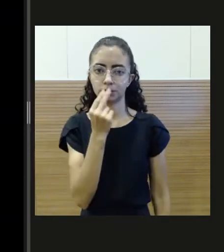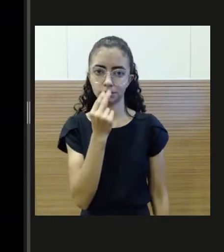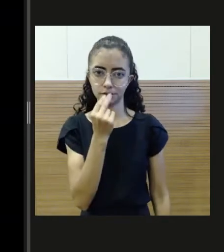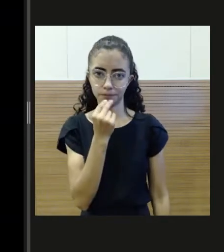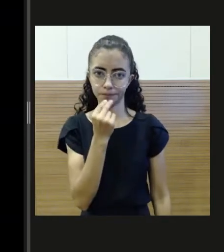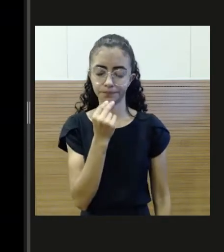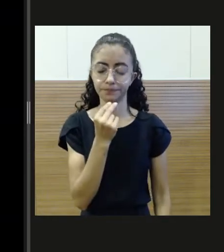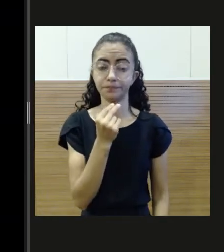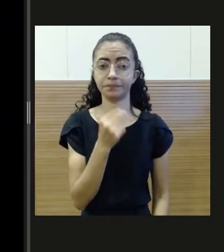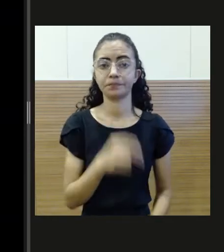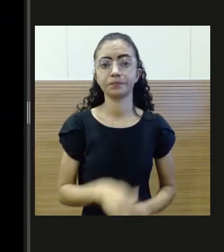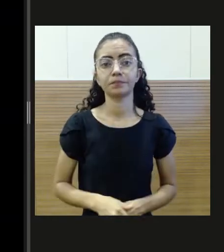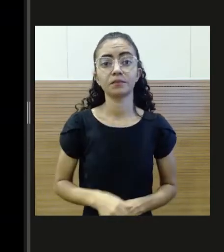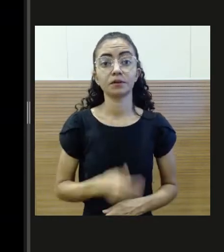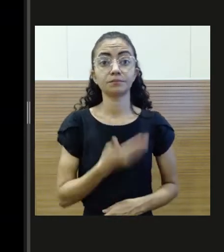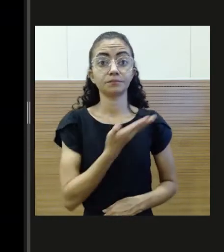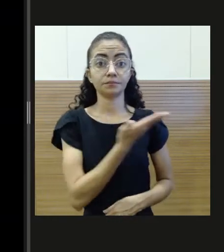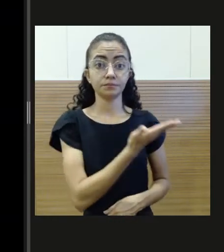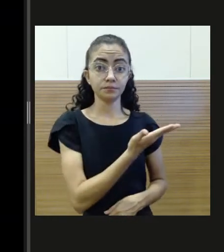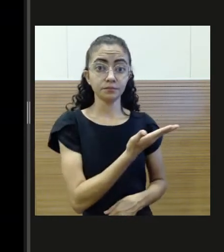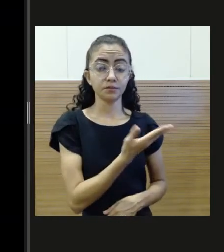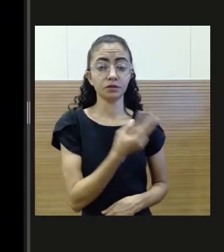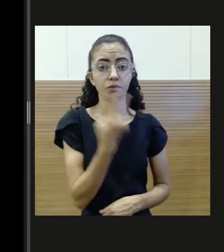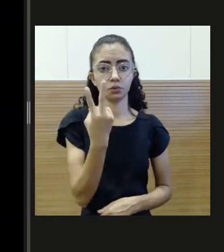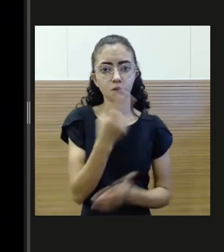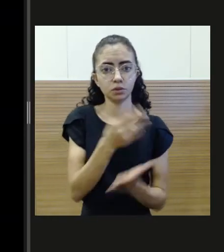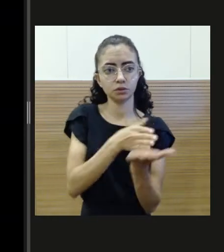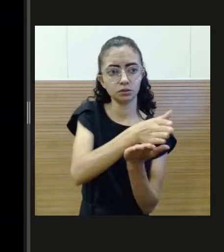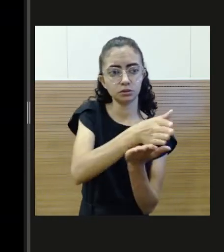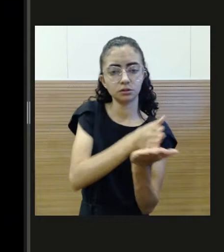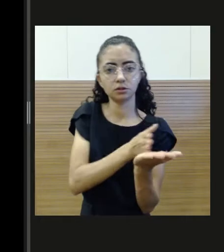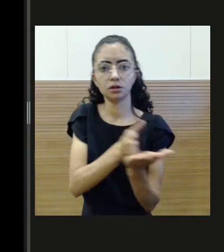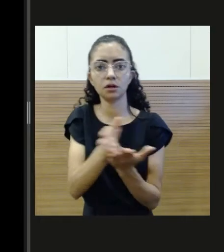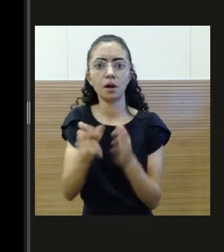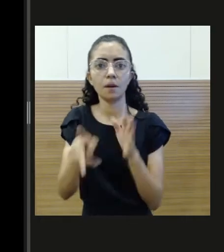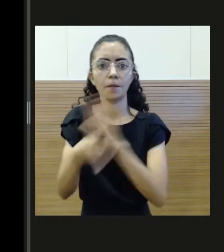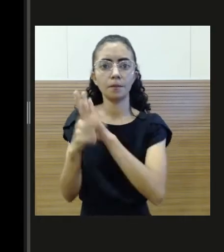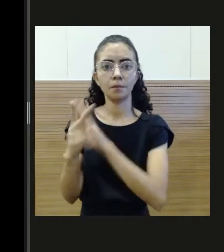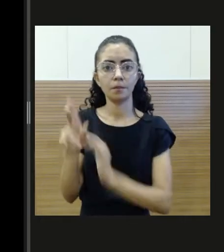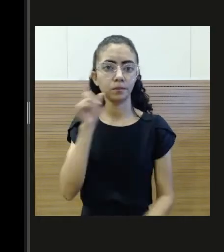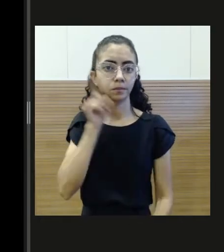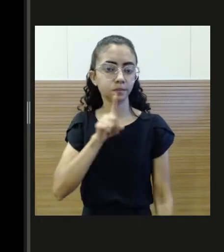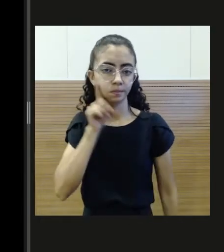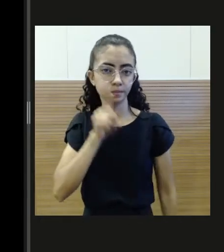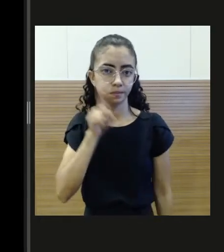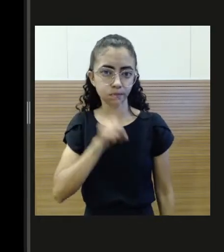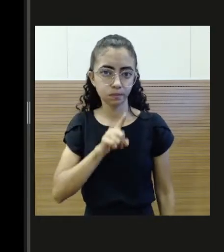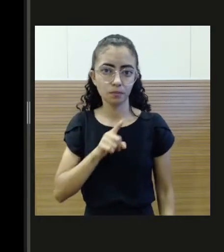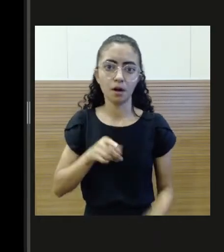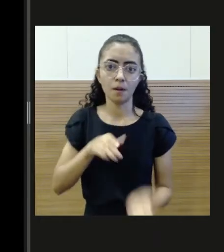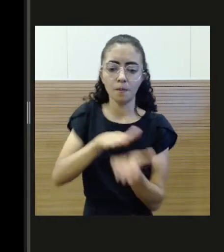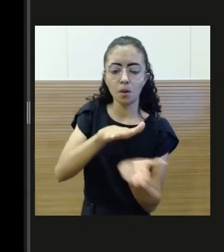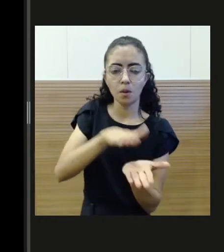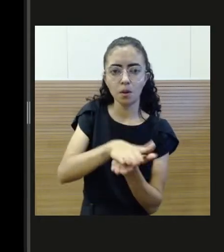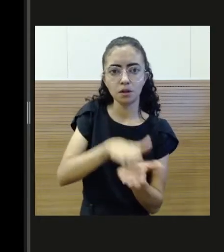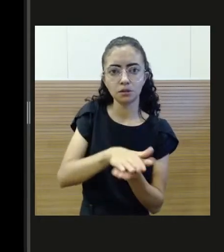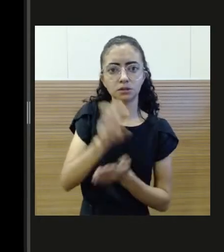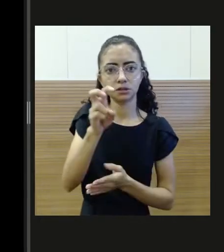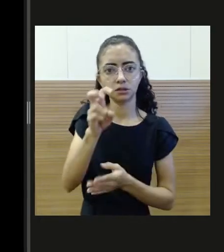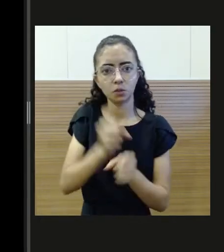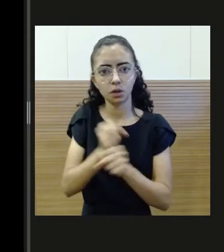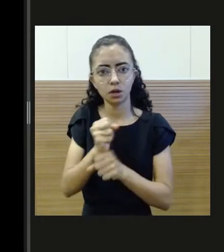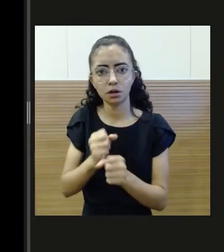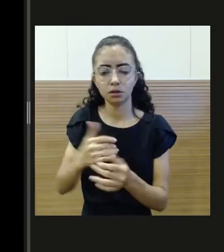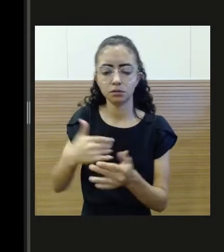Aqui tem 2 das diretrizes dos Estados Unidos, with those used by UN publicado agencies. cada 5 anos.